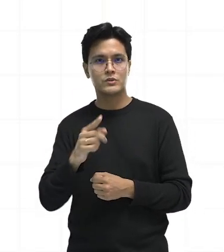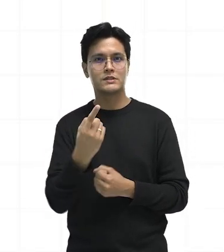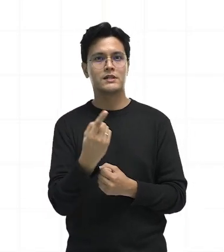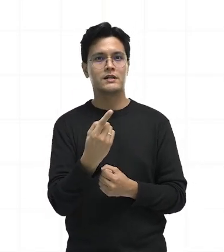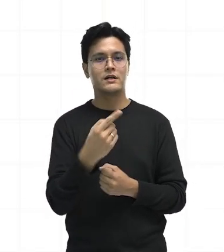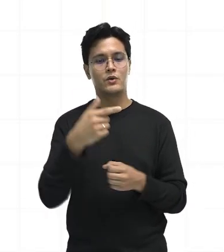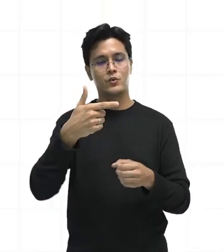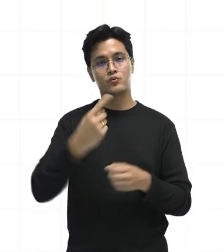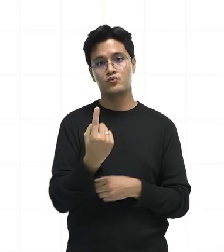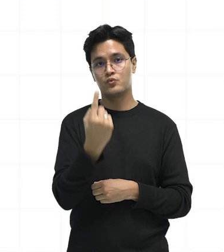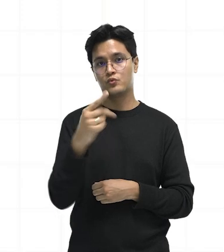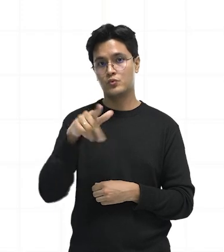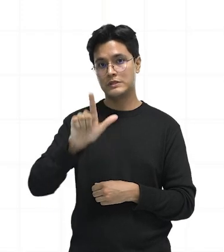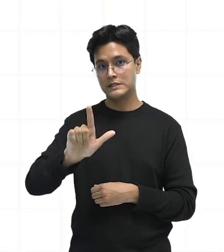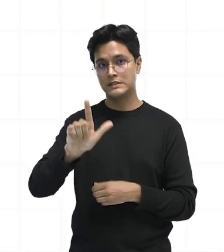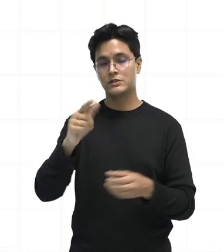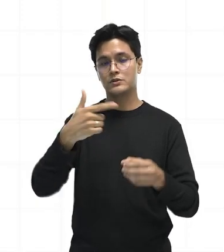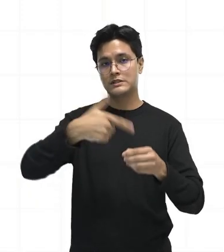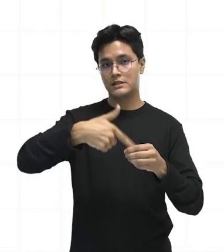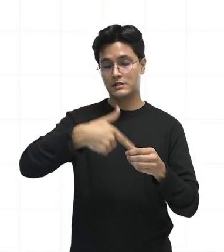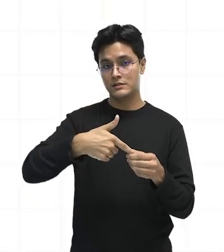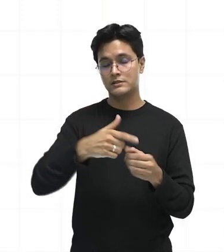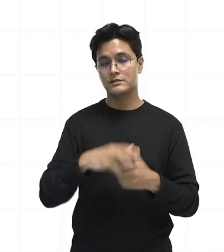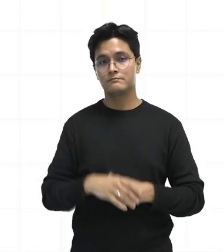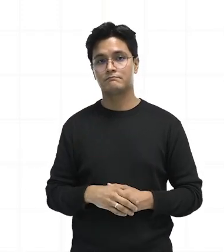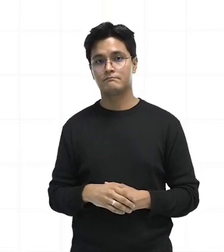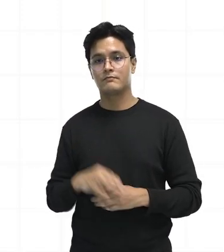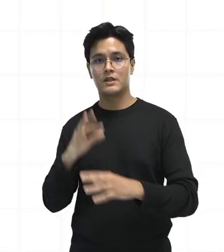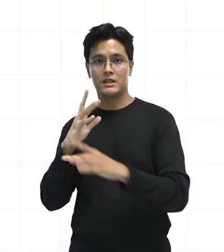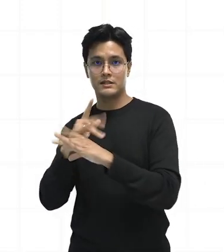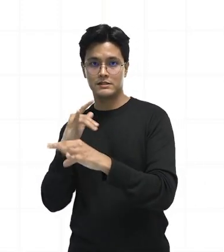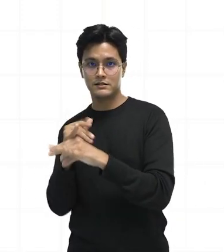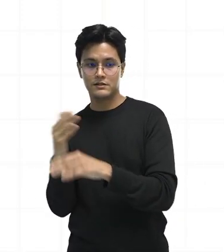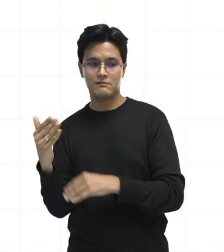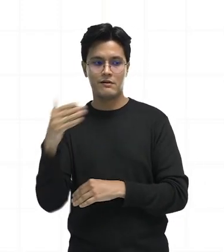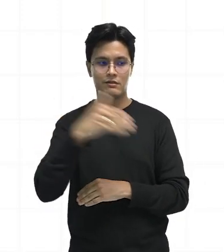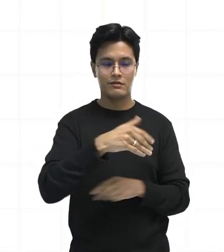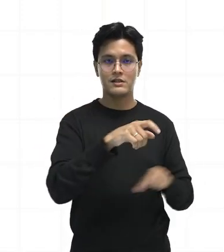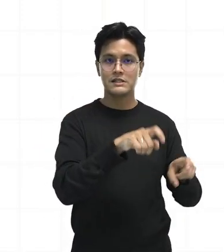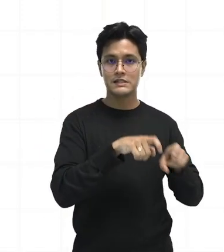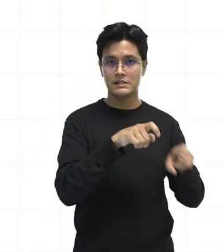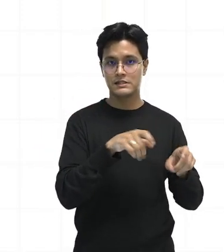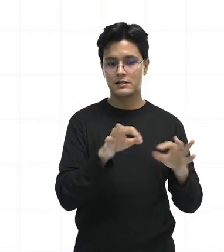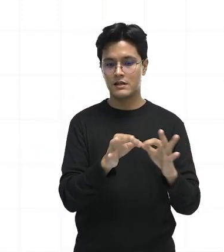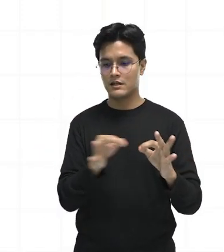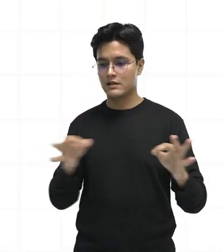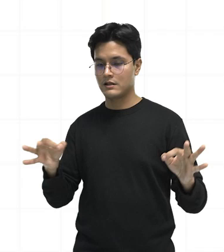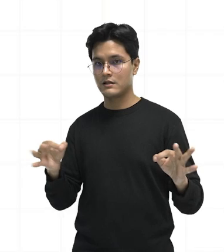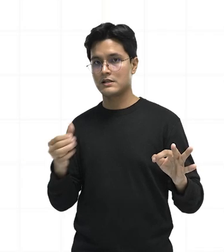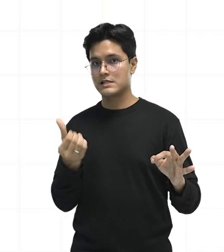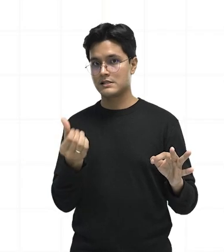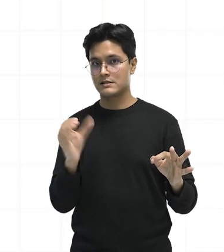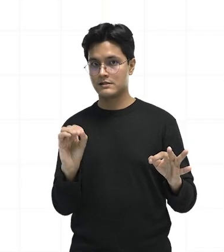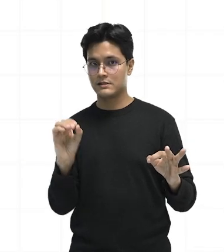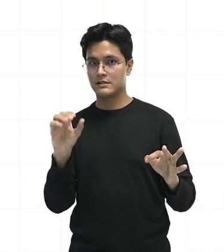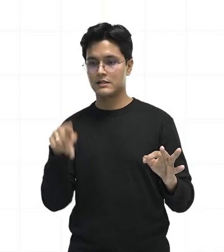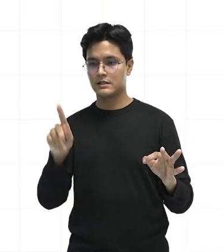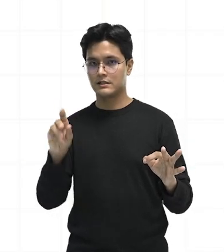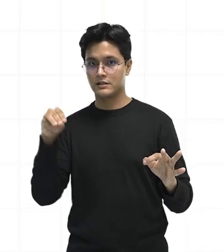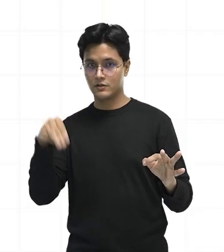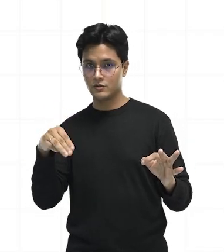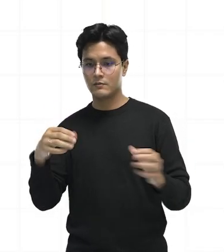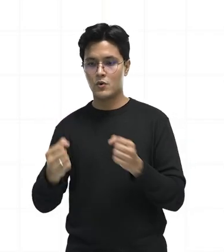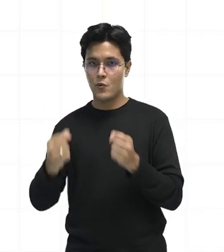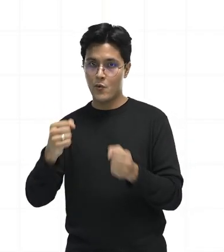gasolina. Para ir da sua cidade ao sítio, que fica distante 60 km,